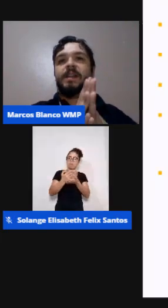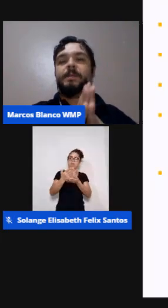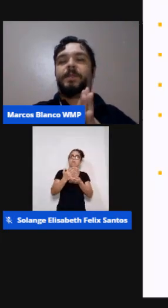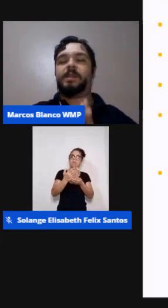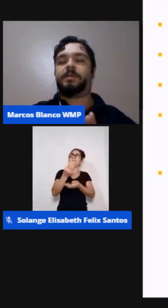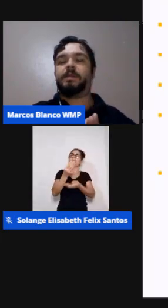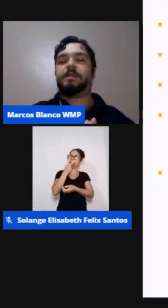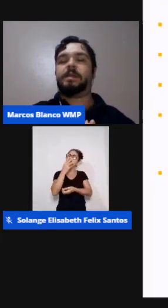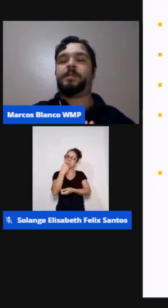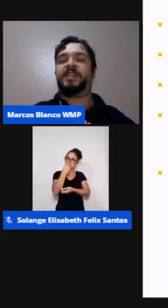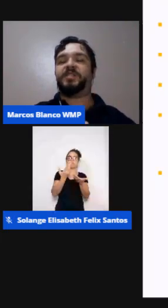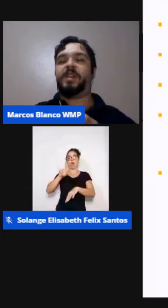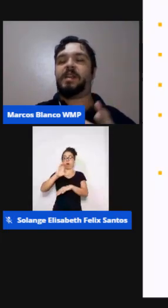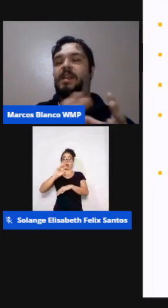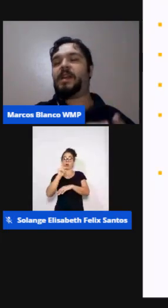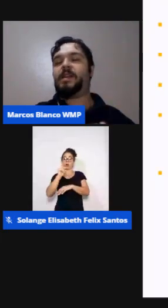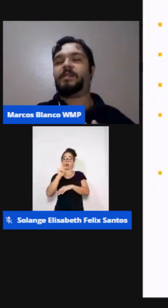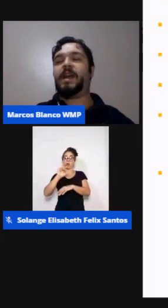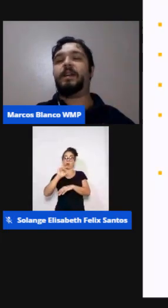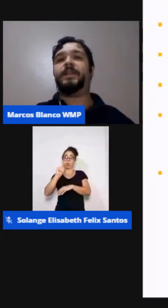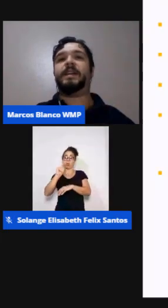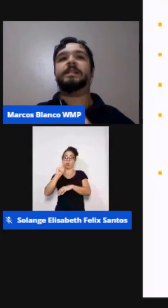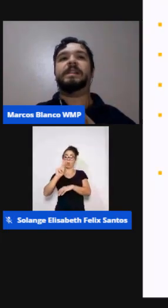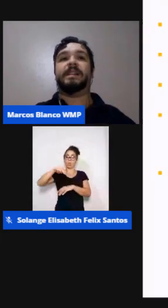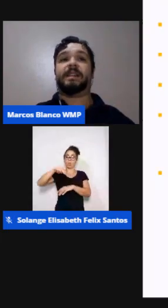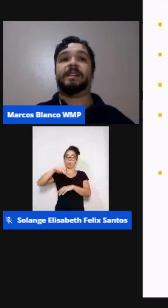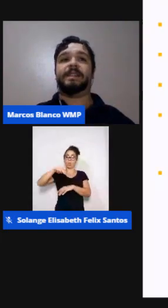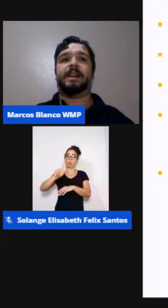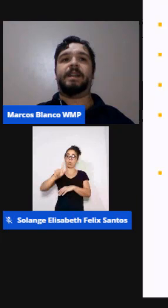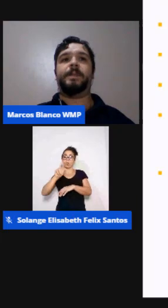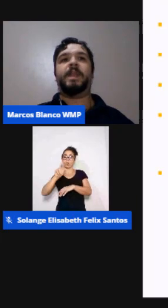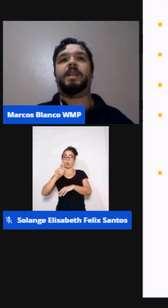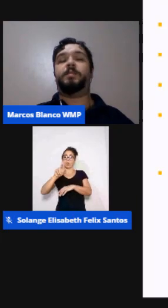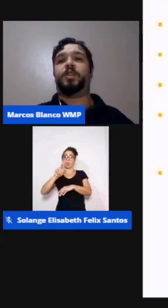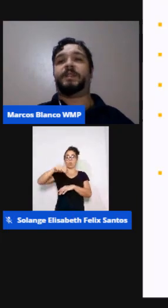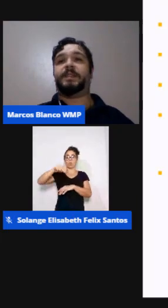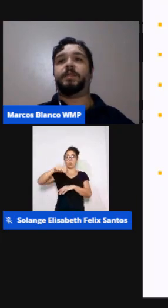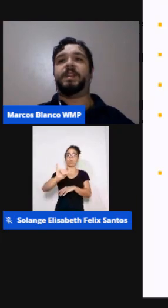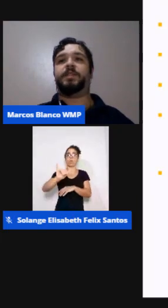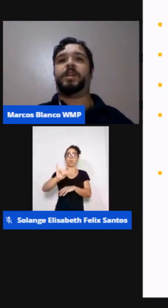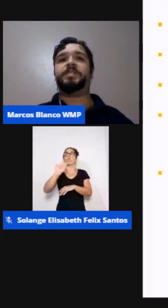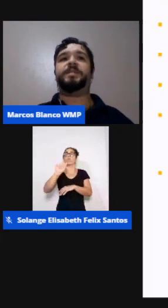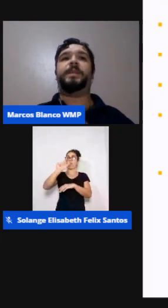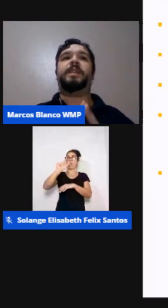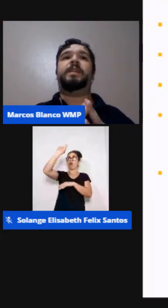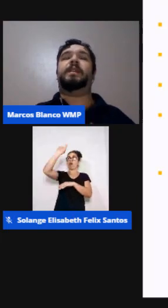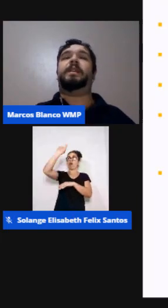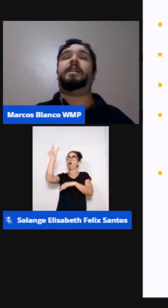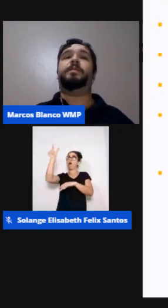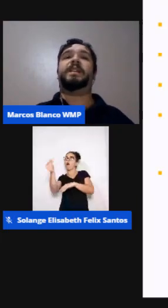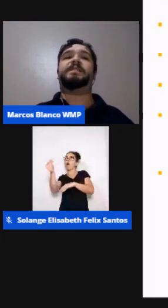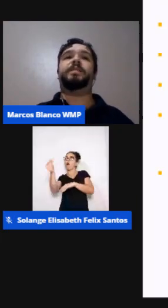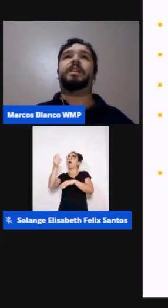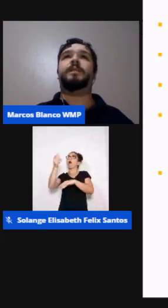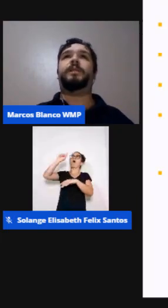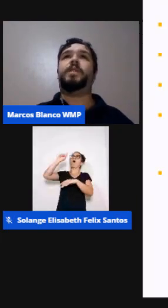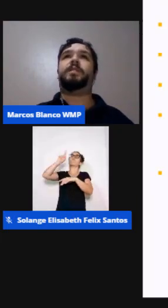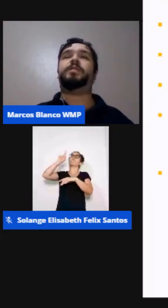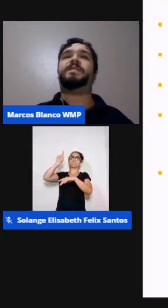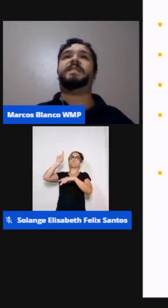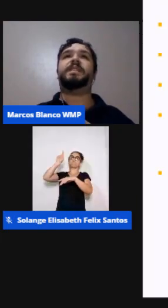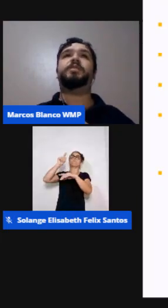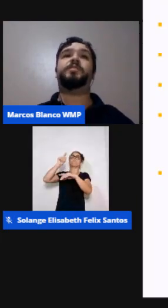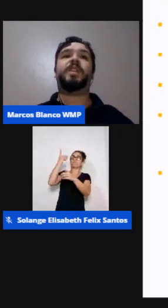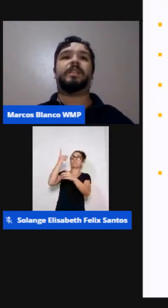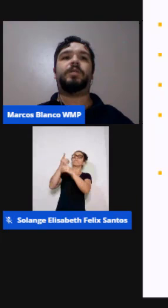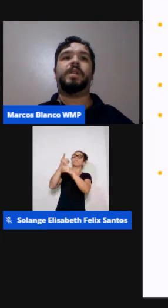na África, na parte da África, na Tanzânia, em 1952, e no Brasil ela